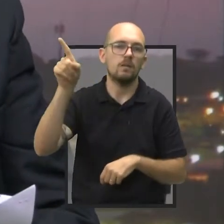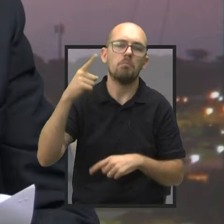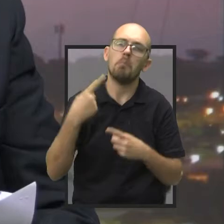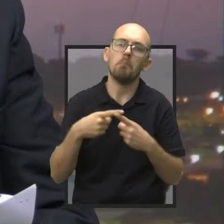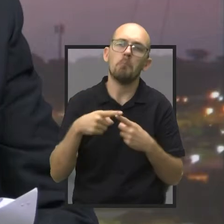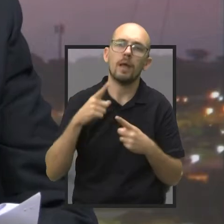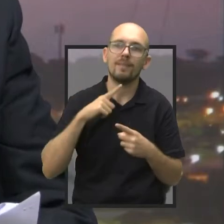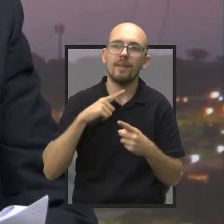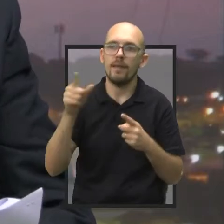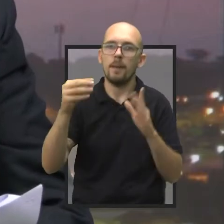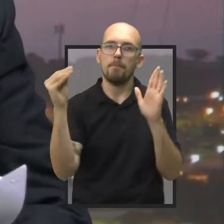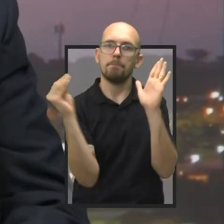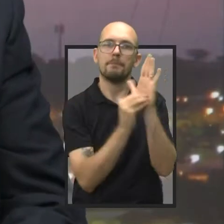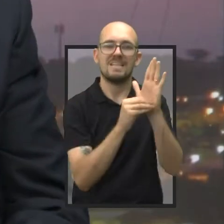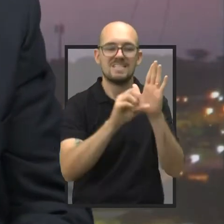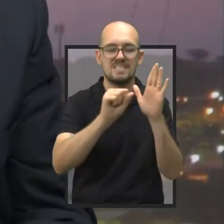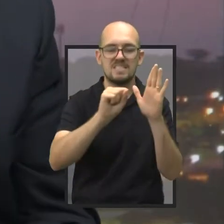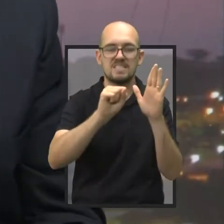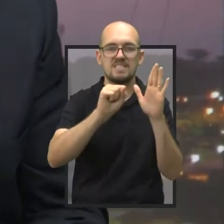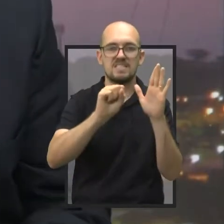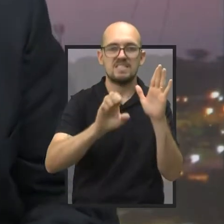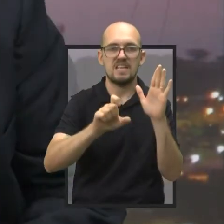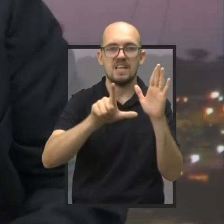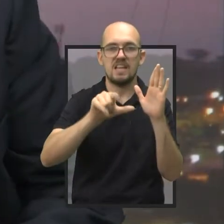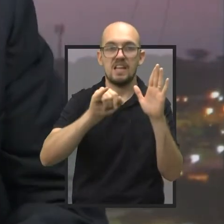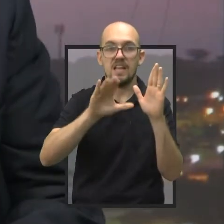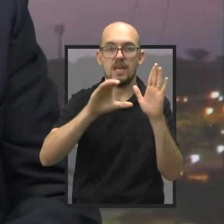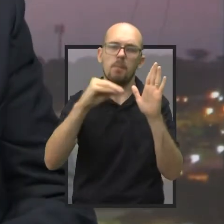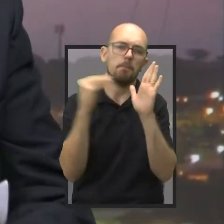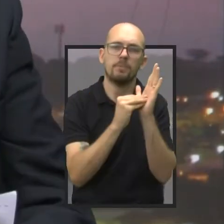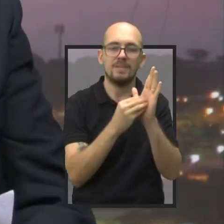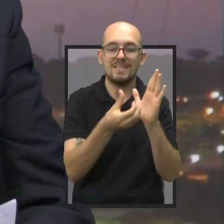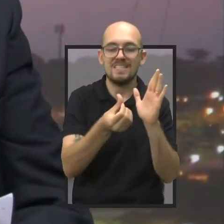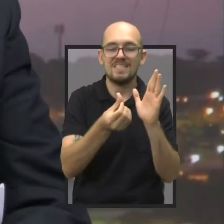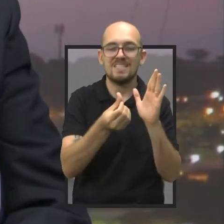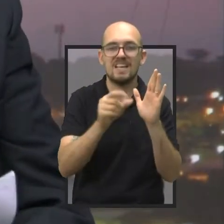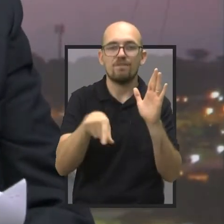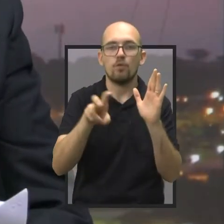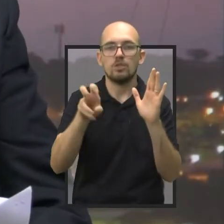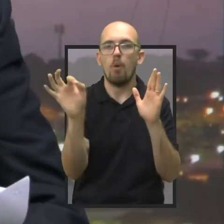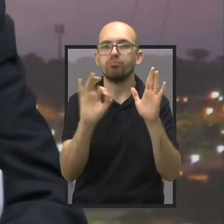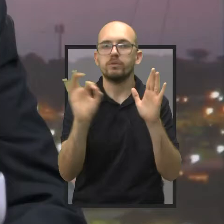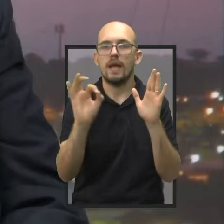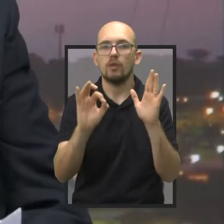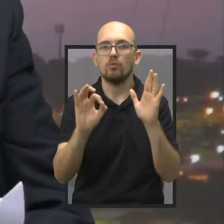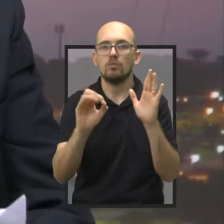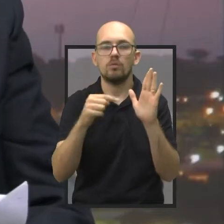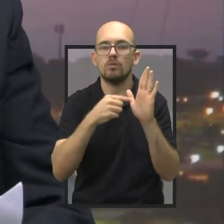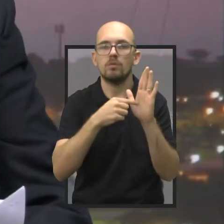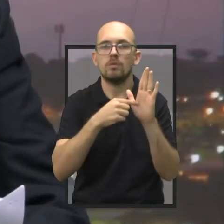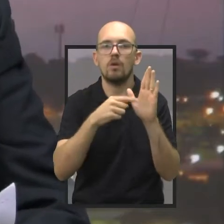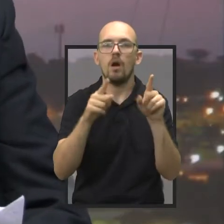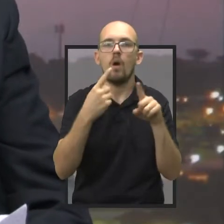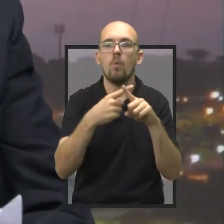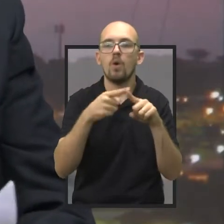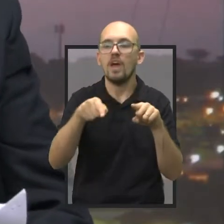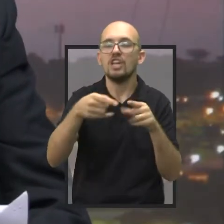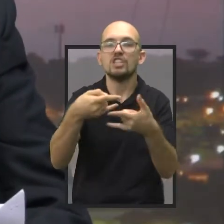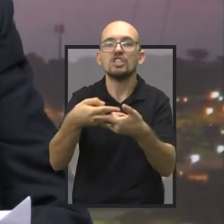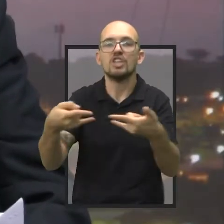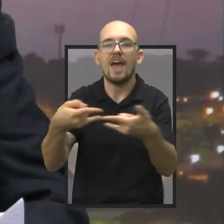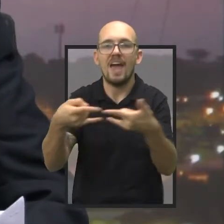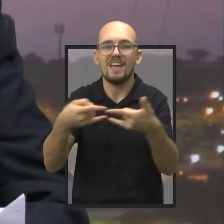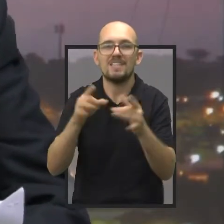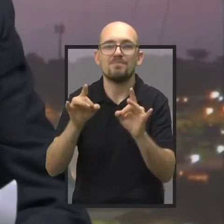estipula uma Selic que hoje está de 6,5% e é praticado no mercado um juro de cheque especial